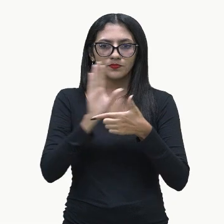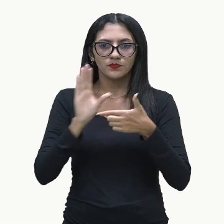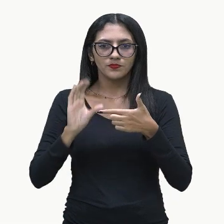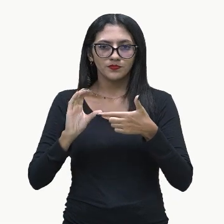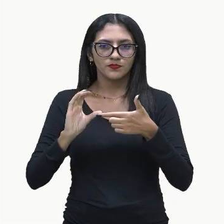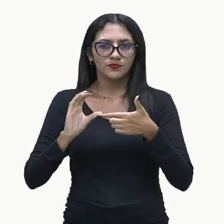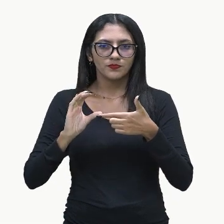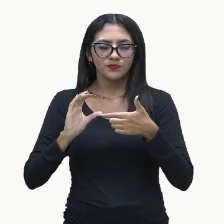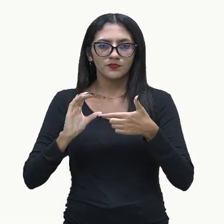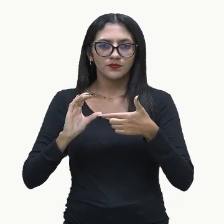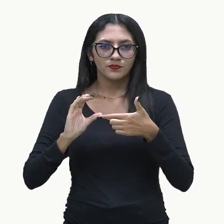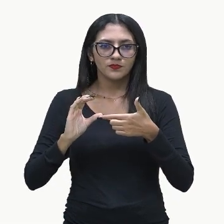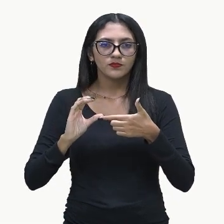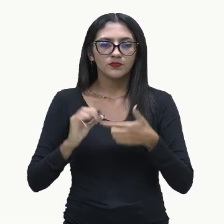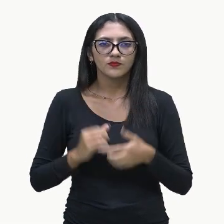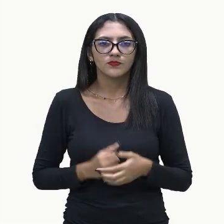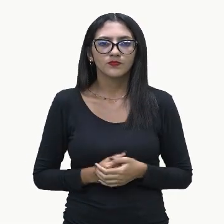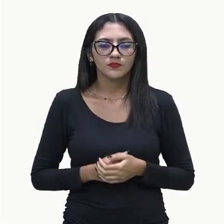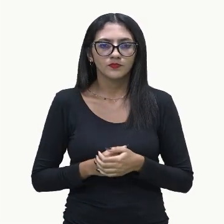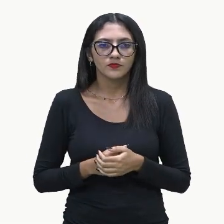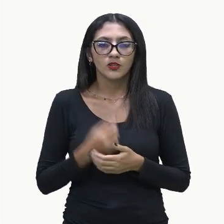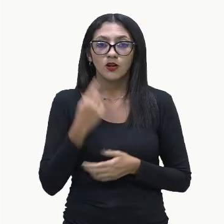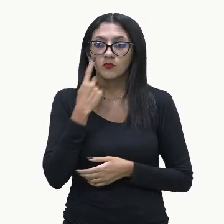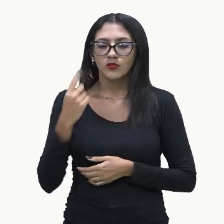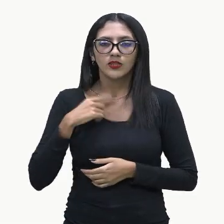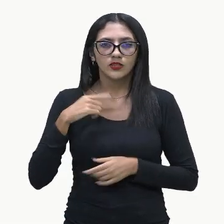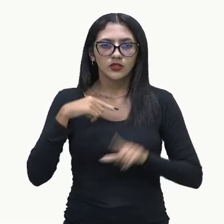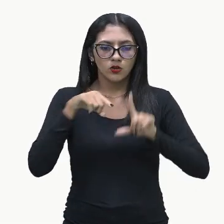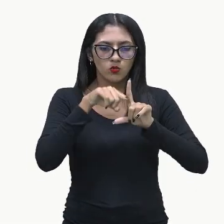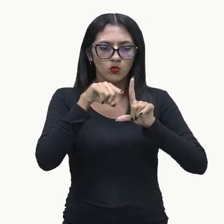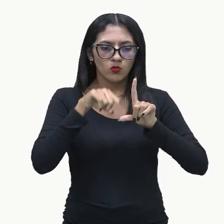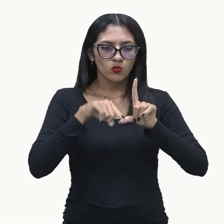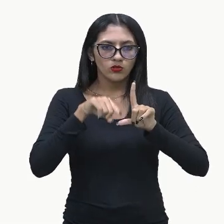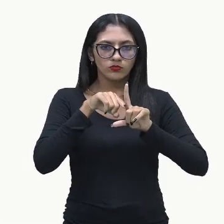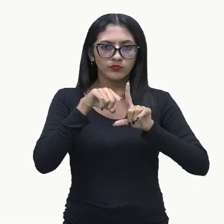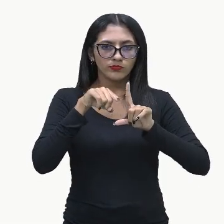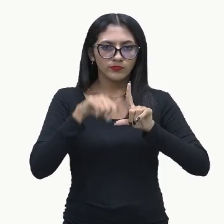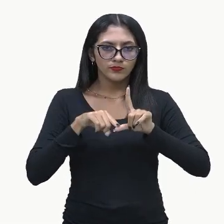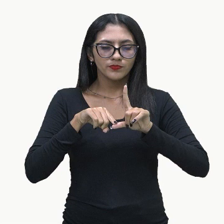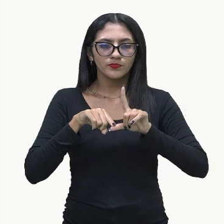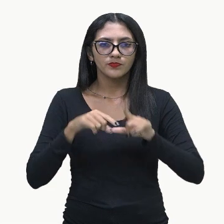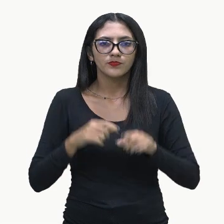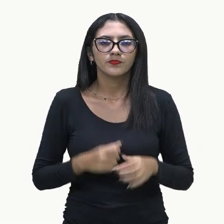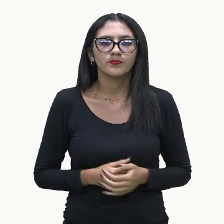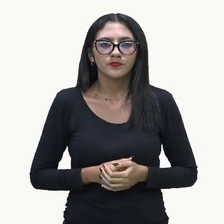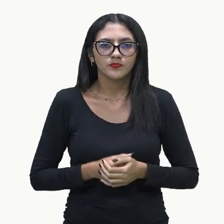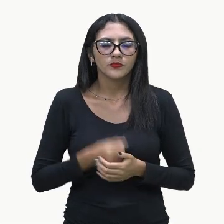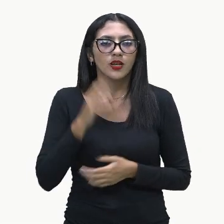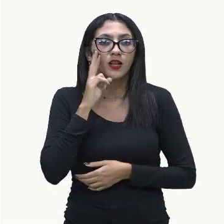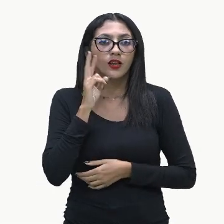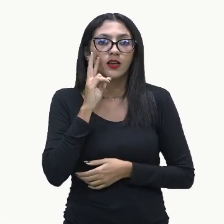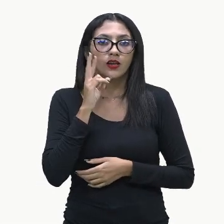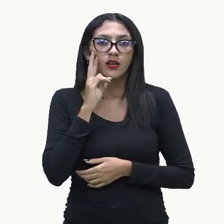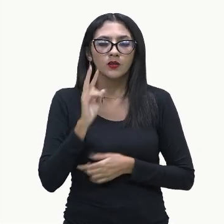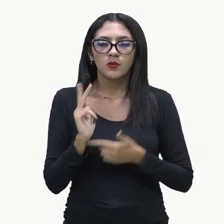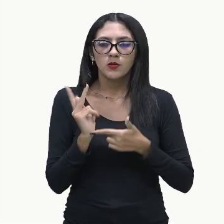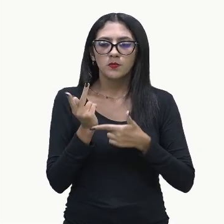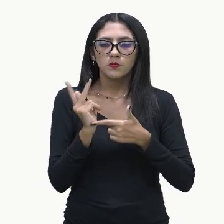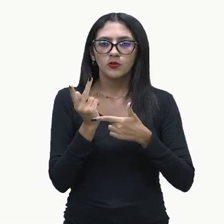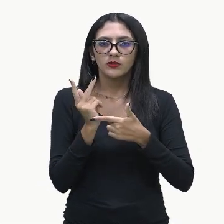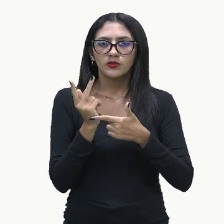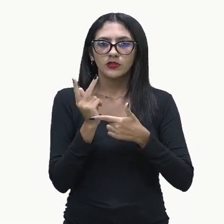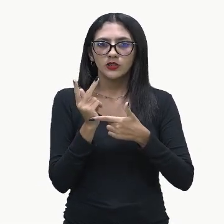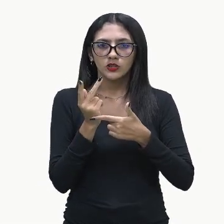Aqui o nosso ângulo reto, porque é um triângulo retângulo. A nossa hipotenusa, né,